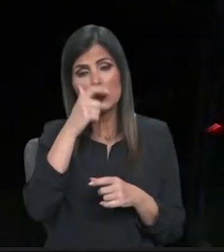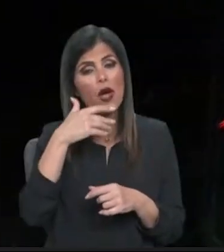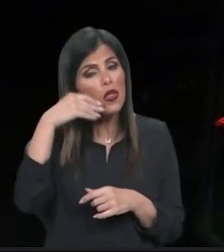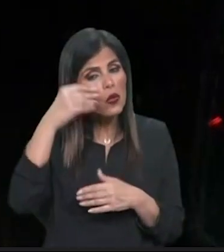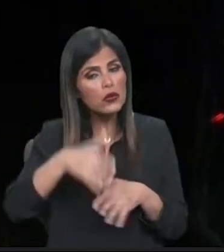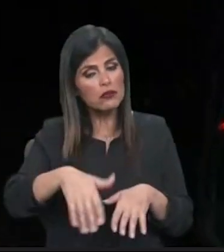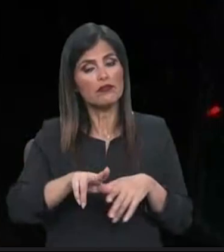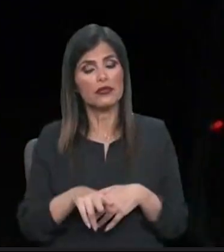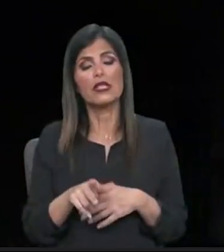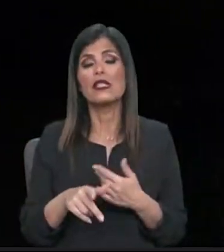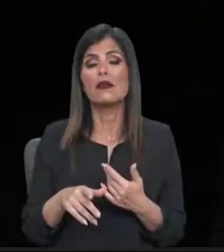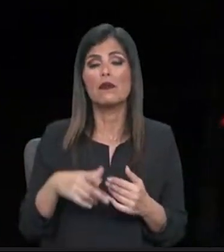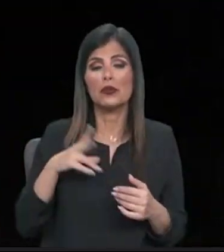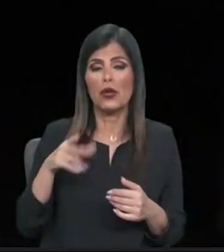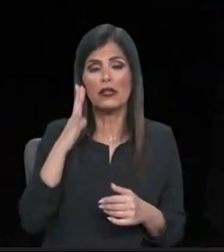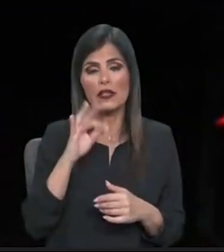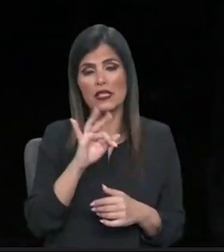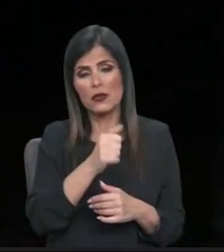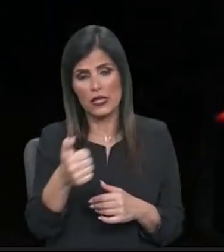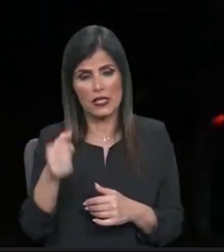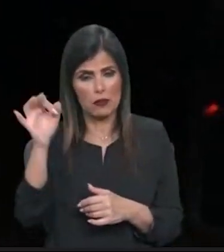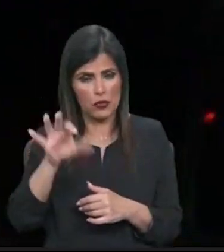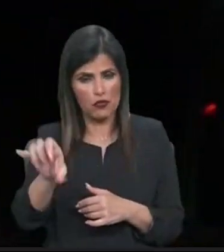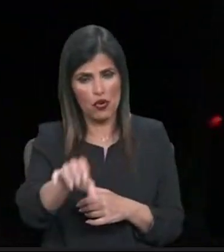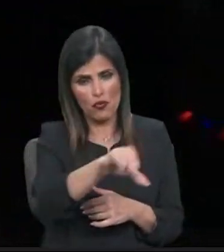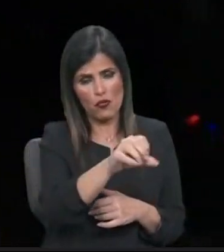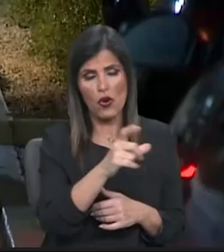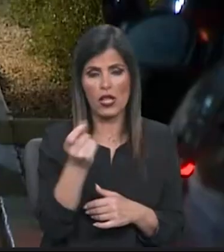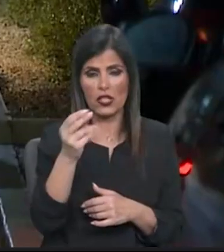de 55% na reciclagem dos resíduos urbanos.